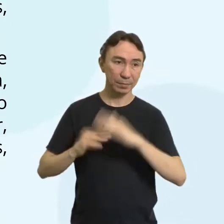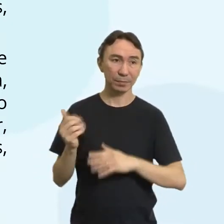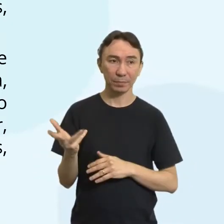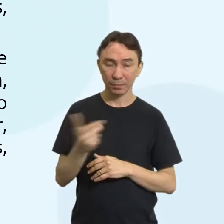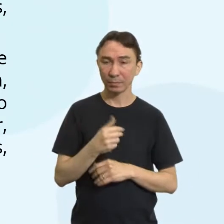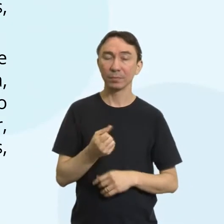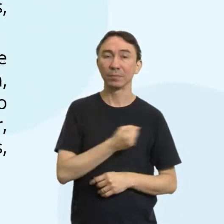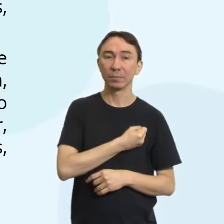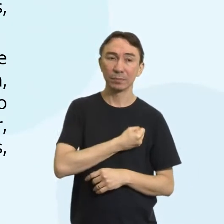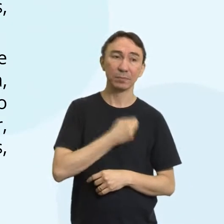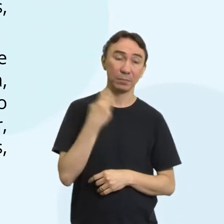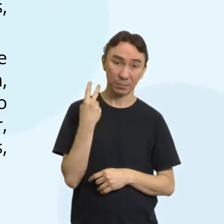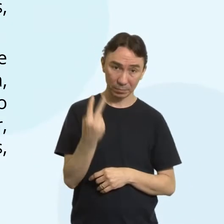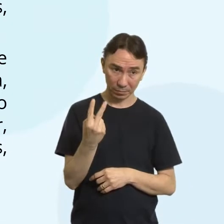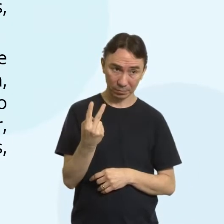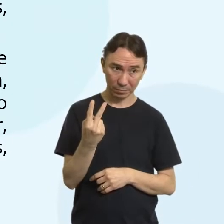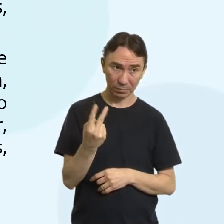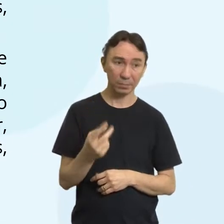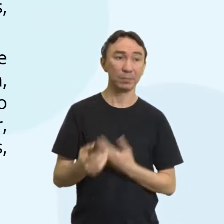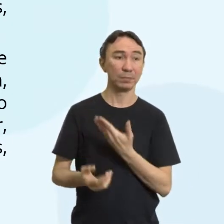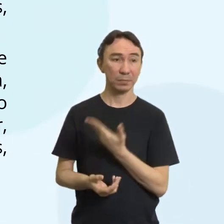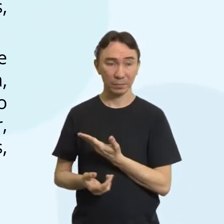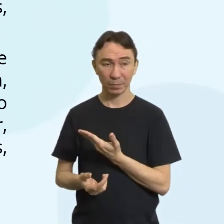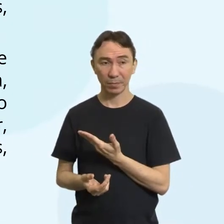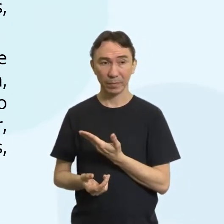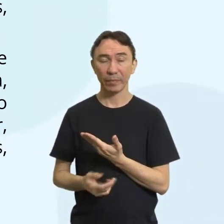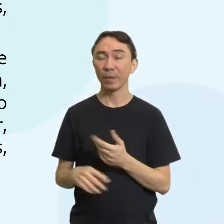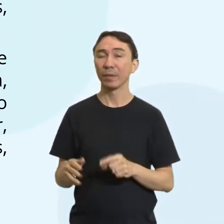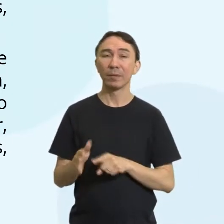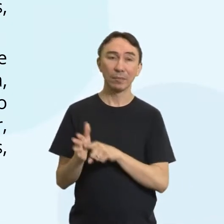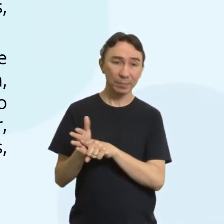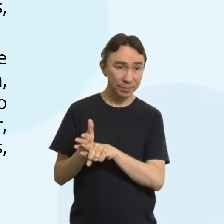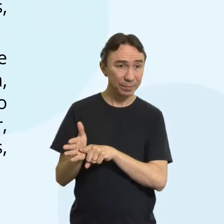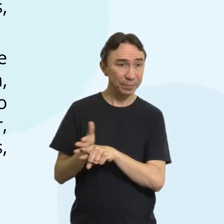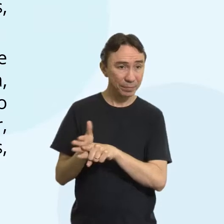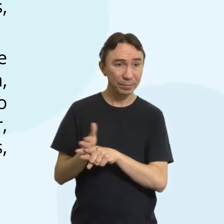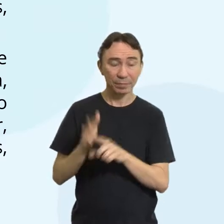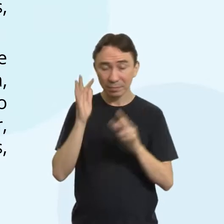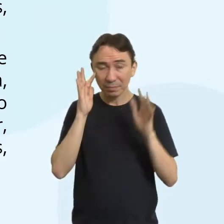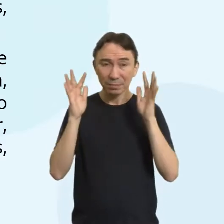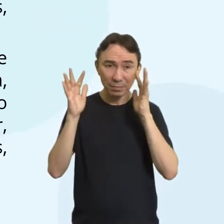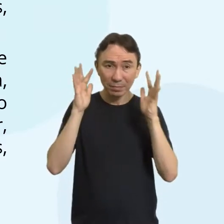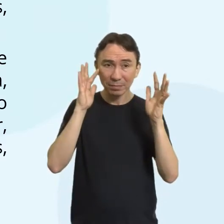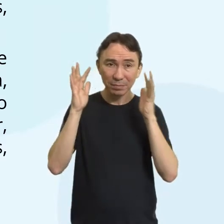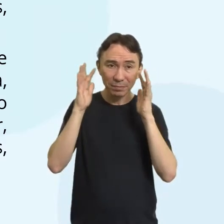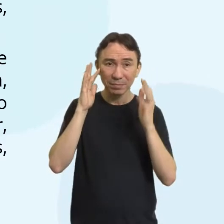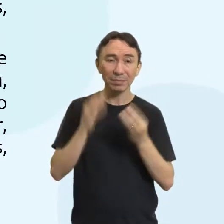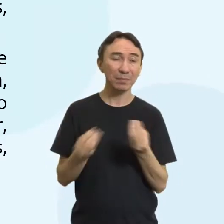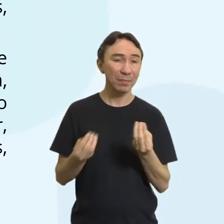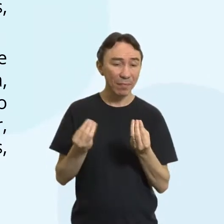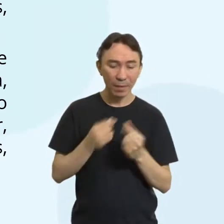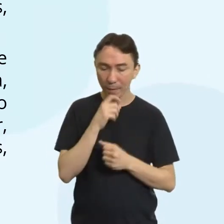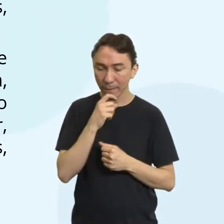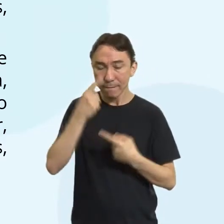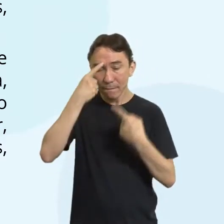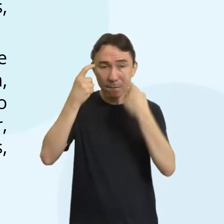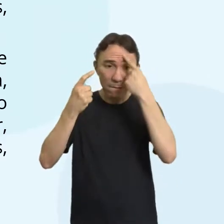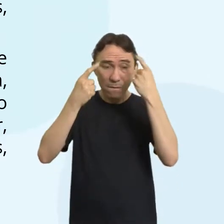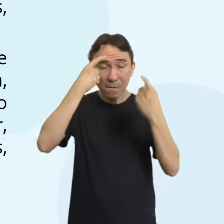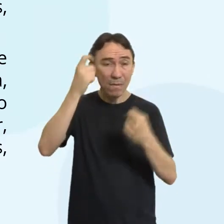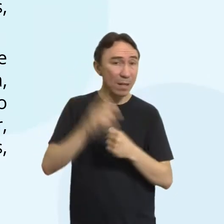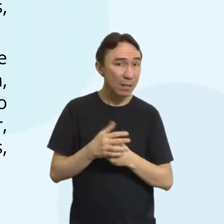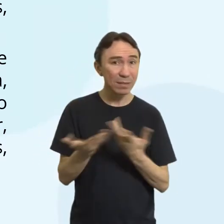número 2, pesquisar, investigar, refletir, realizar análise crítica, usar a criatividade, buscar soluções tecnológicas